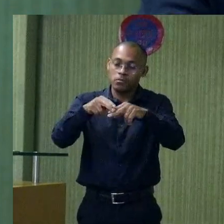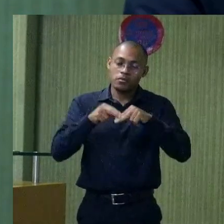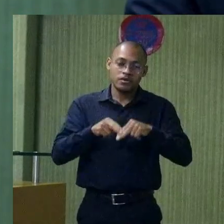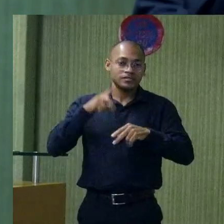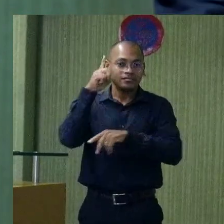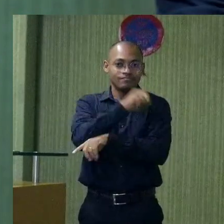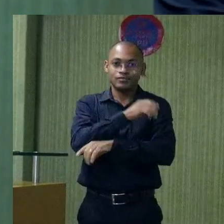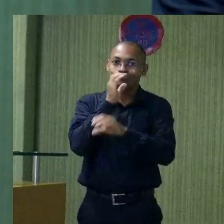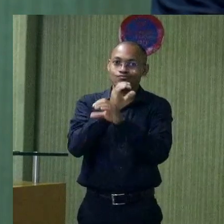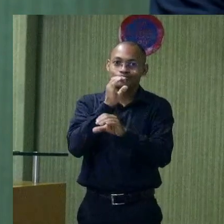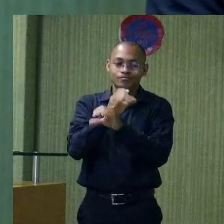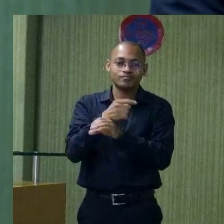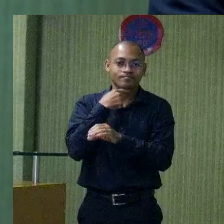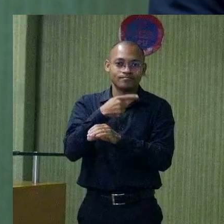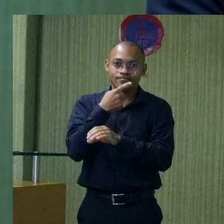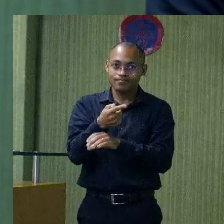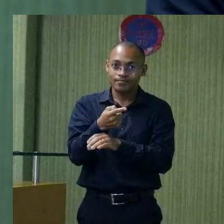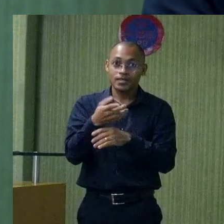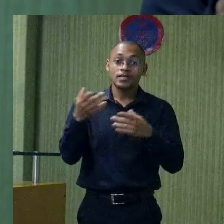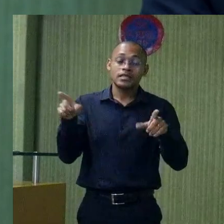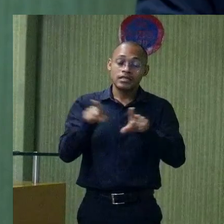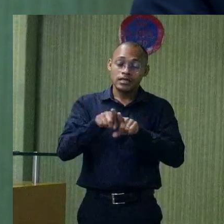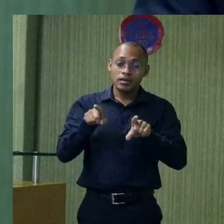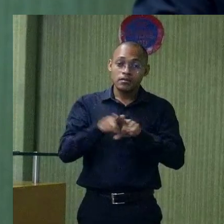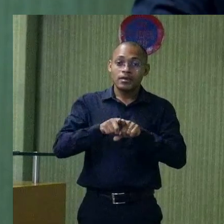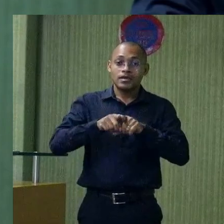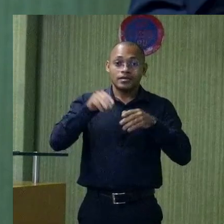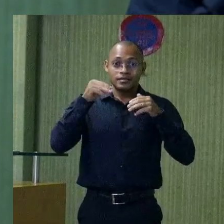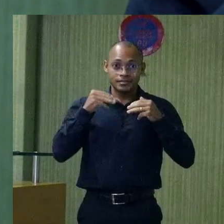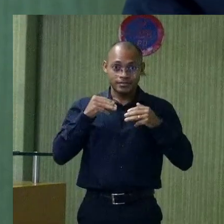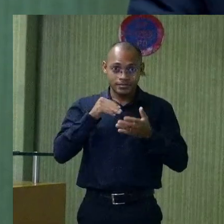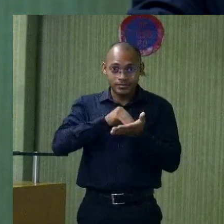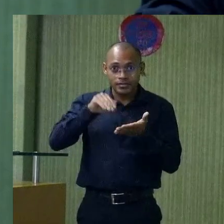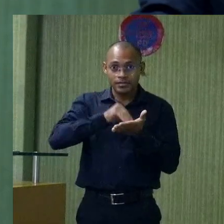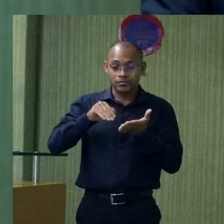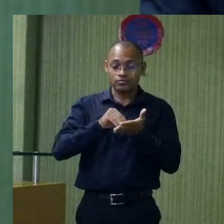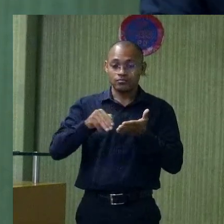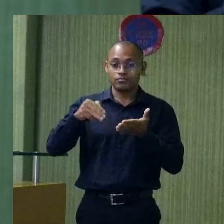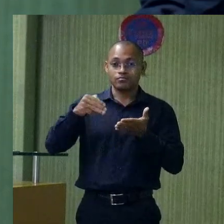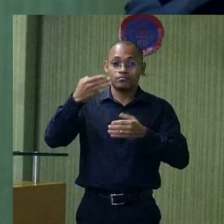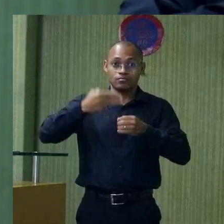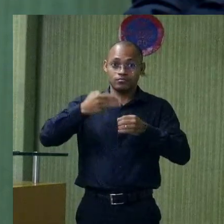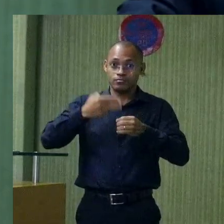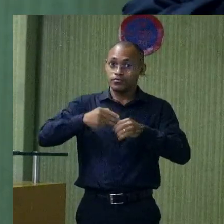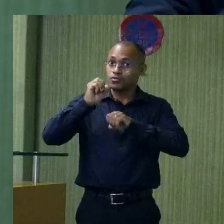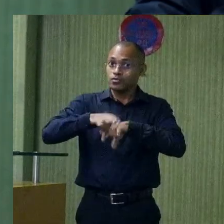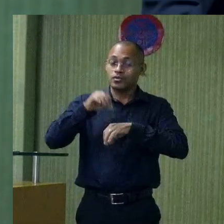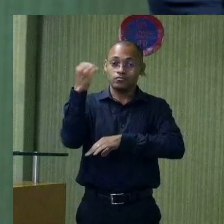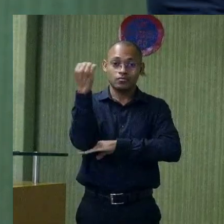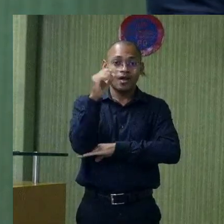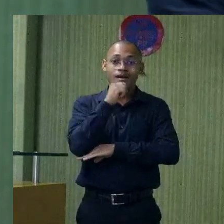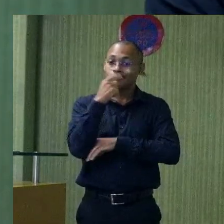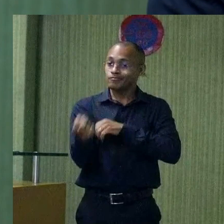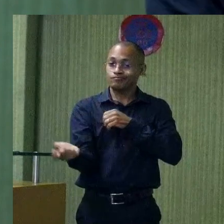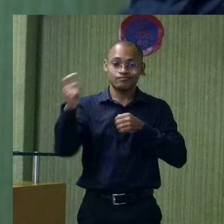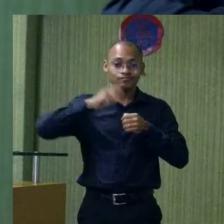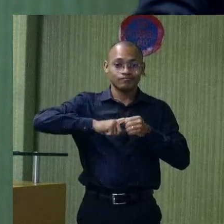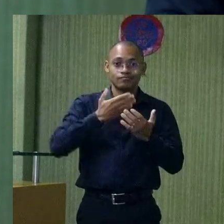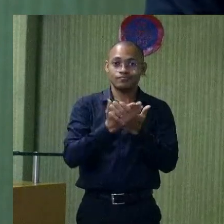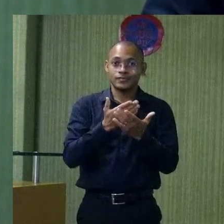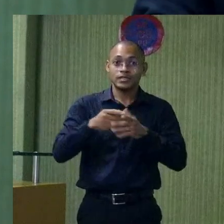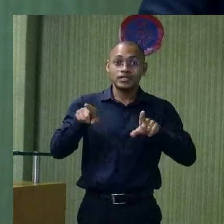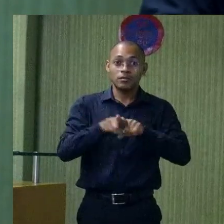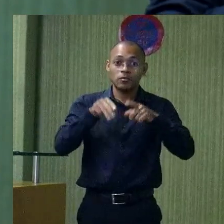com eles também a Secretaria Municipal de Educação de Porto Alegre também não voltou pra sua sede ainda e o Ministério